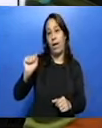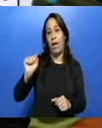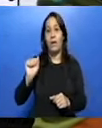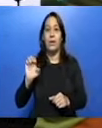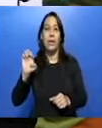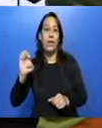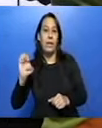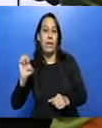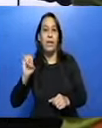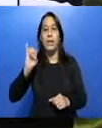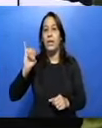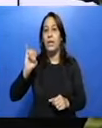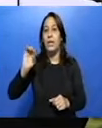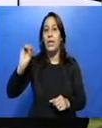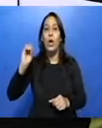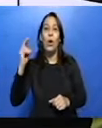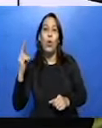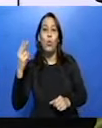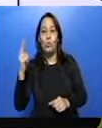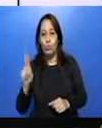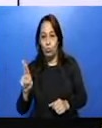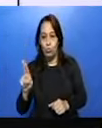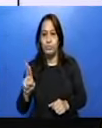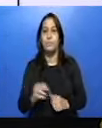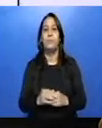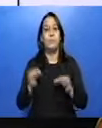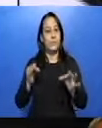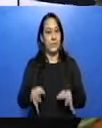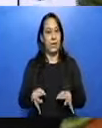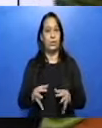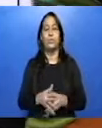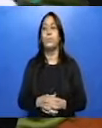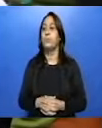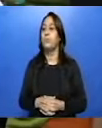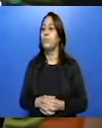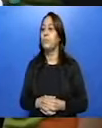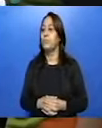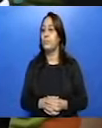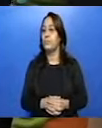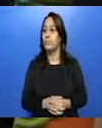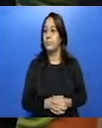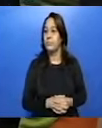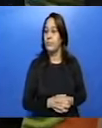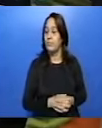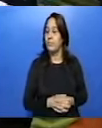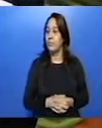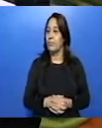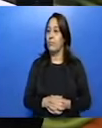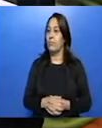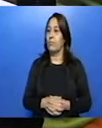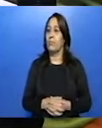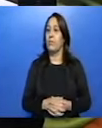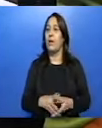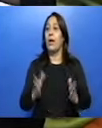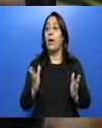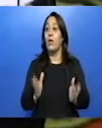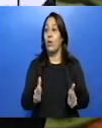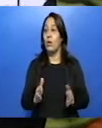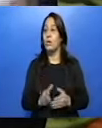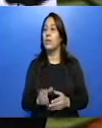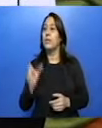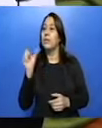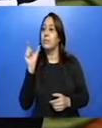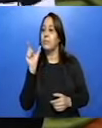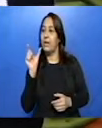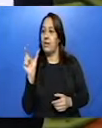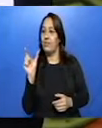Nessas palavras, o som da letra R é igual de amarelinha ou de morro?